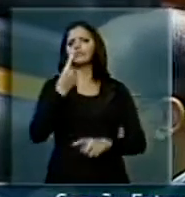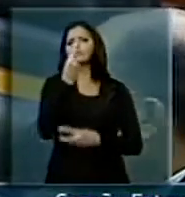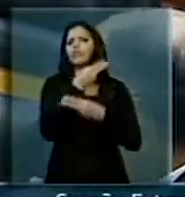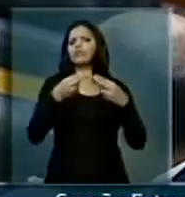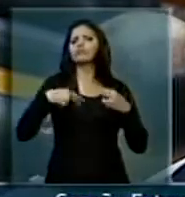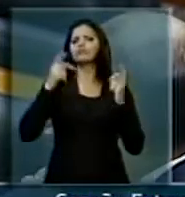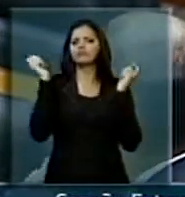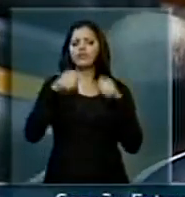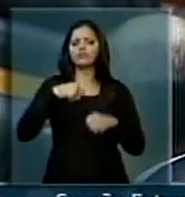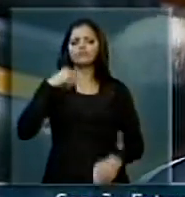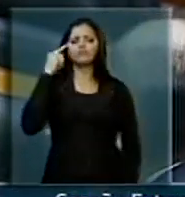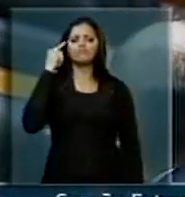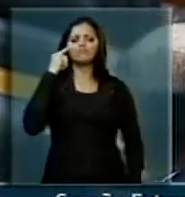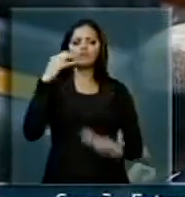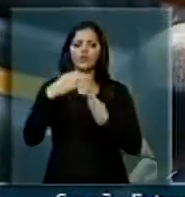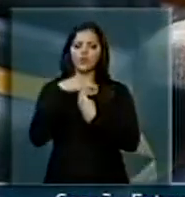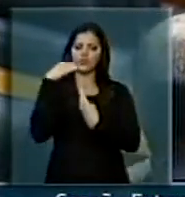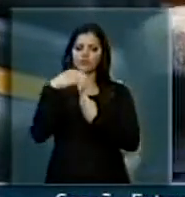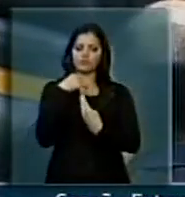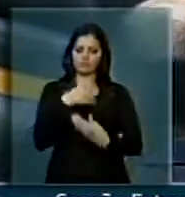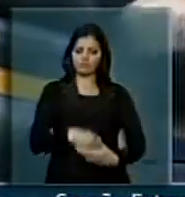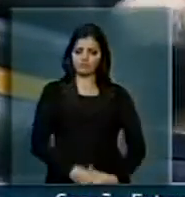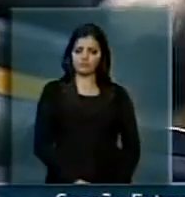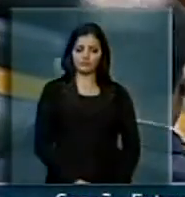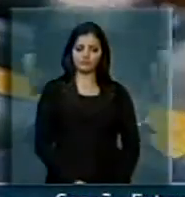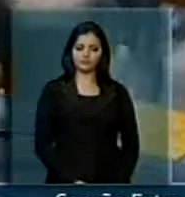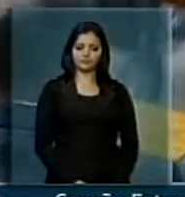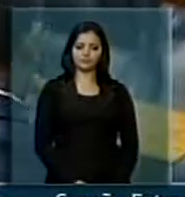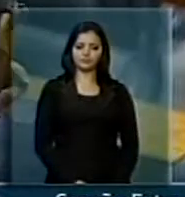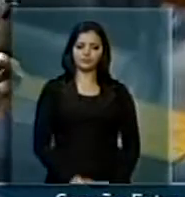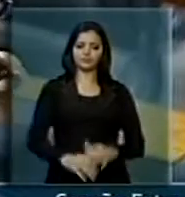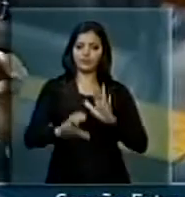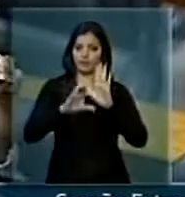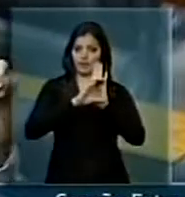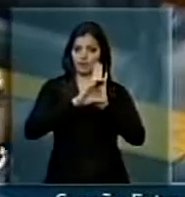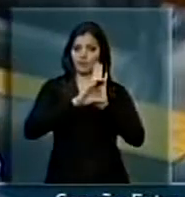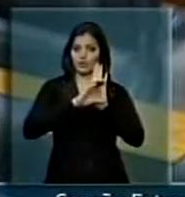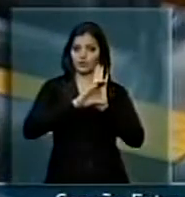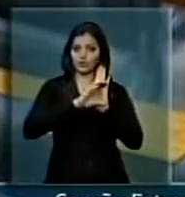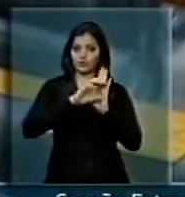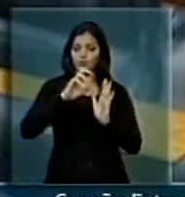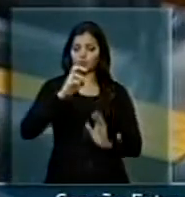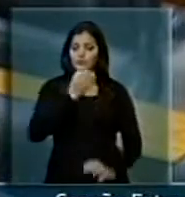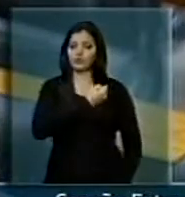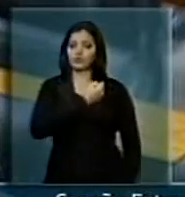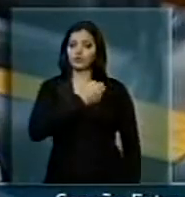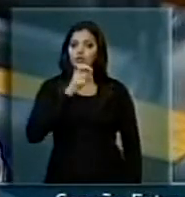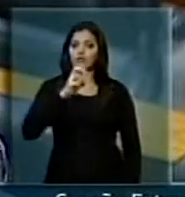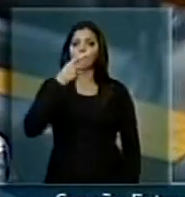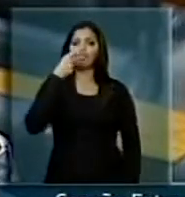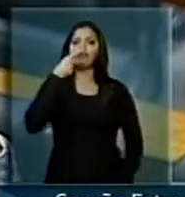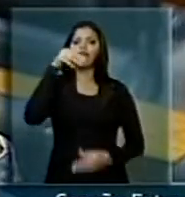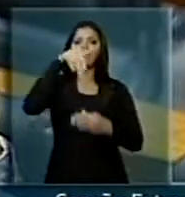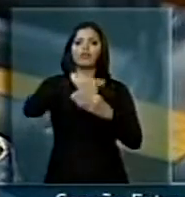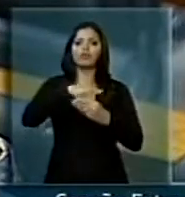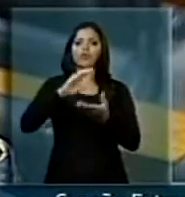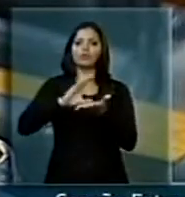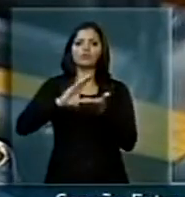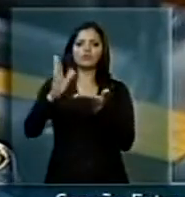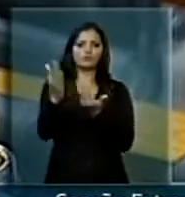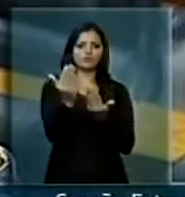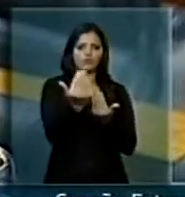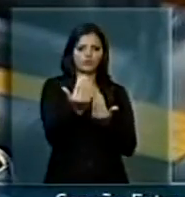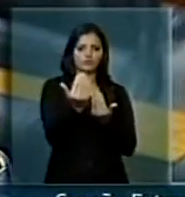Excelência poderia nos orientar. O capítulo 5º, onde fala das eleições para o Conselho